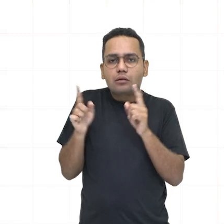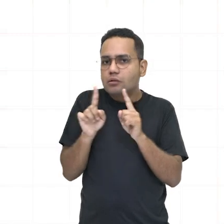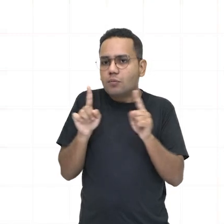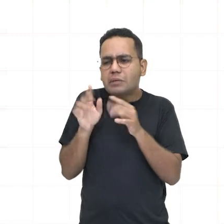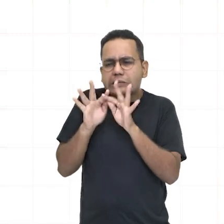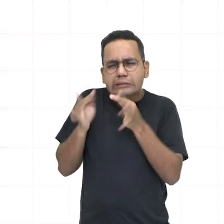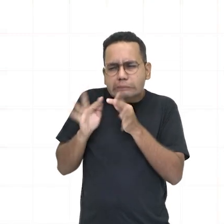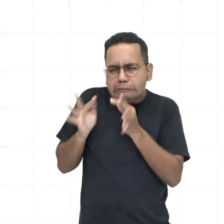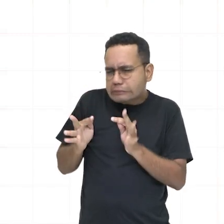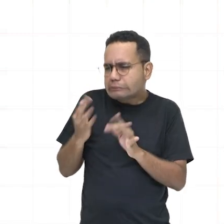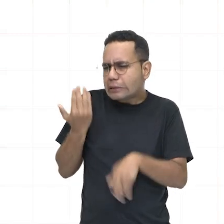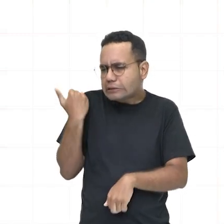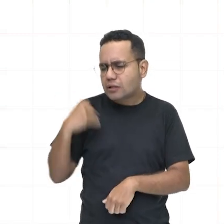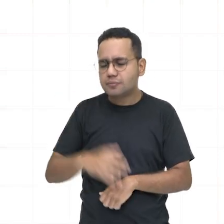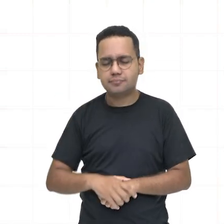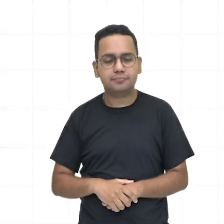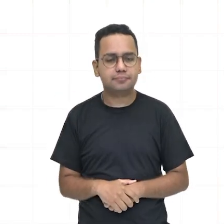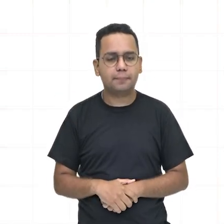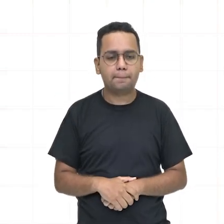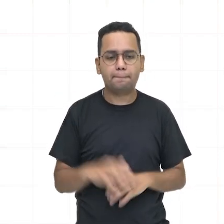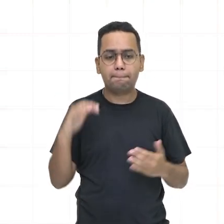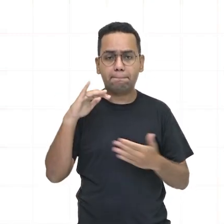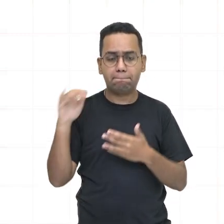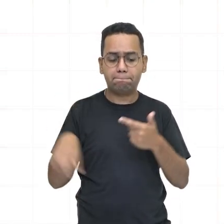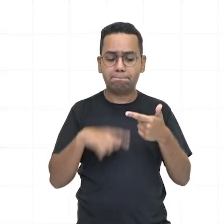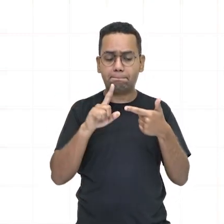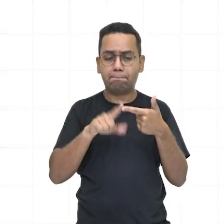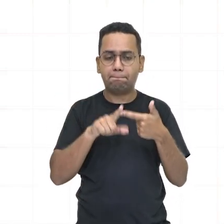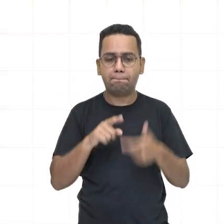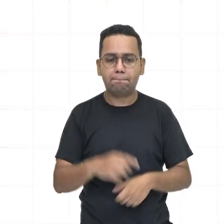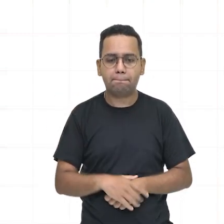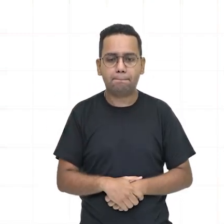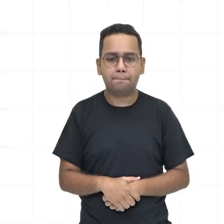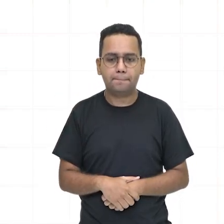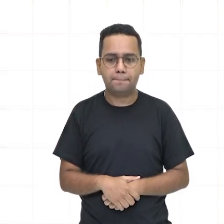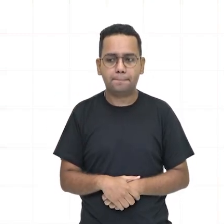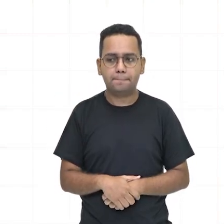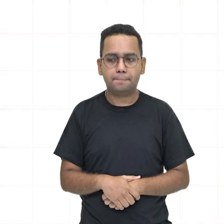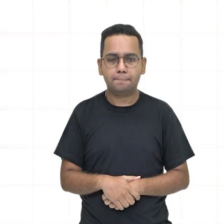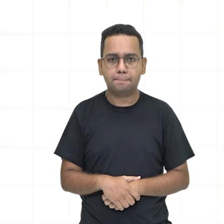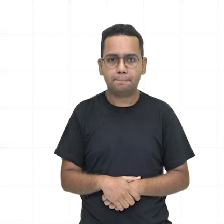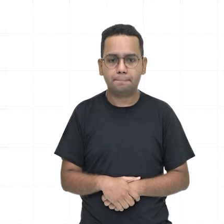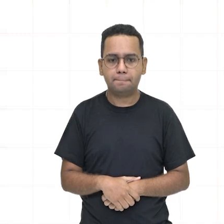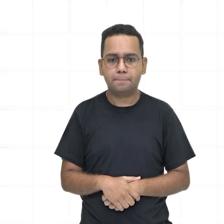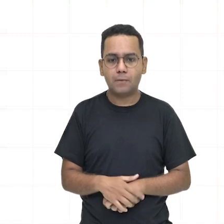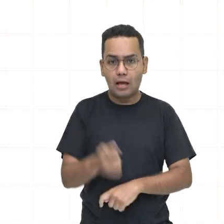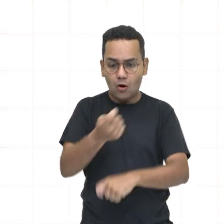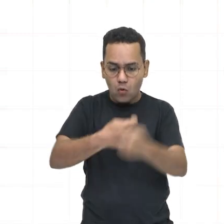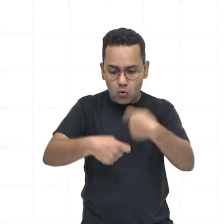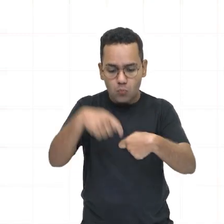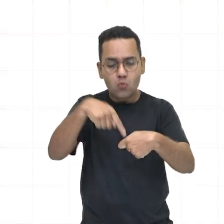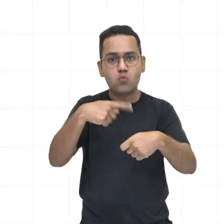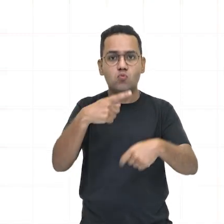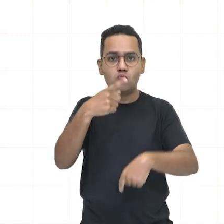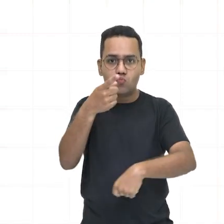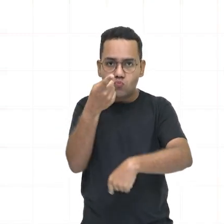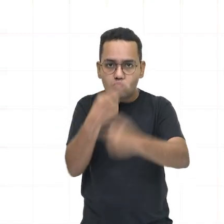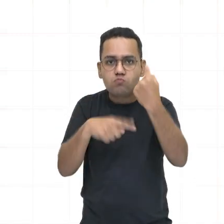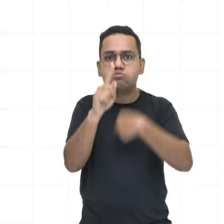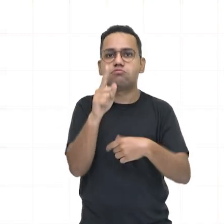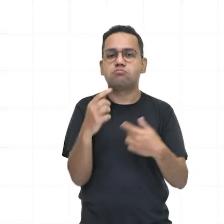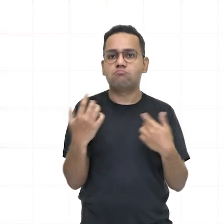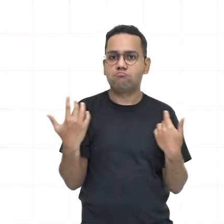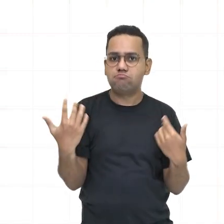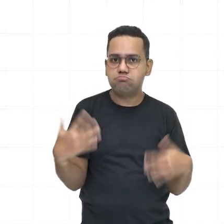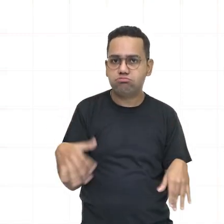Pelo contrário. O desenvolvimento econômico avançado. Então, veja só, quando a gente